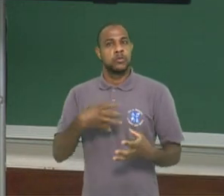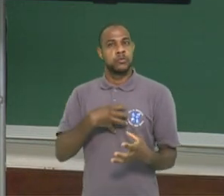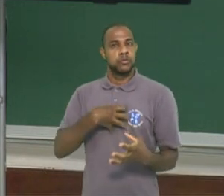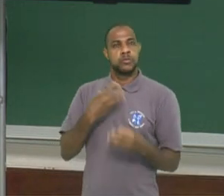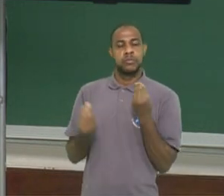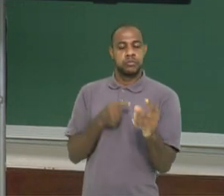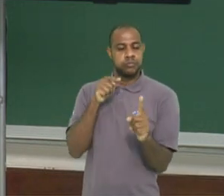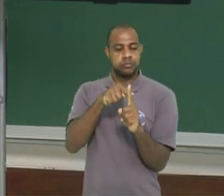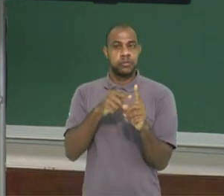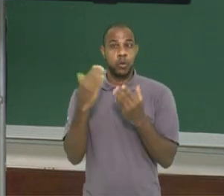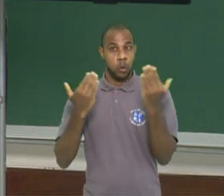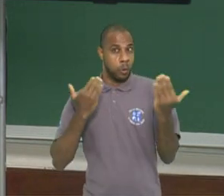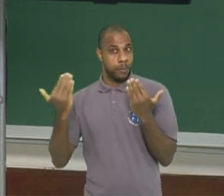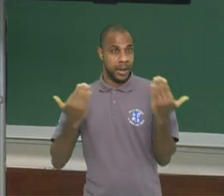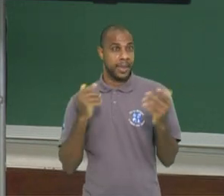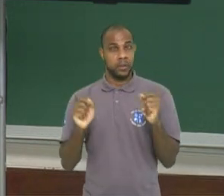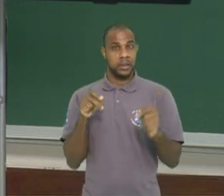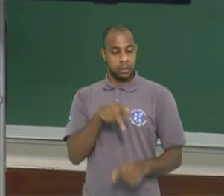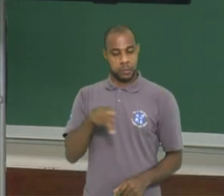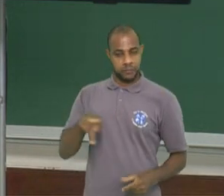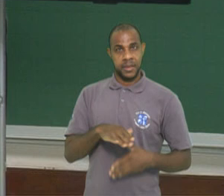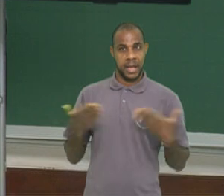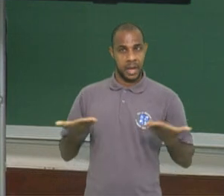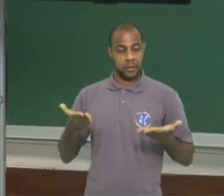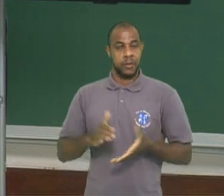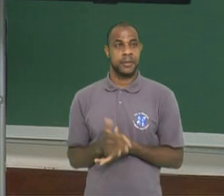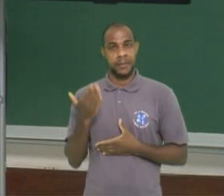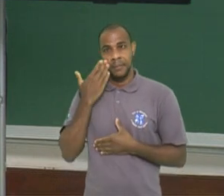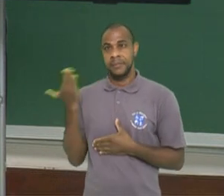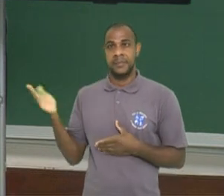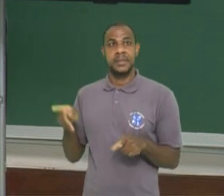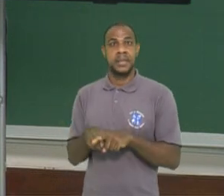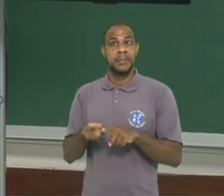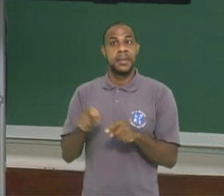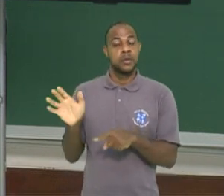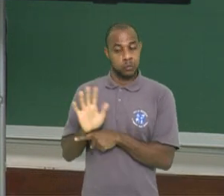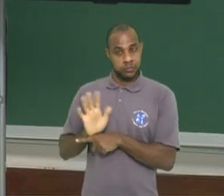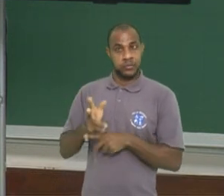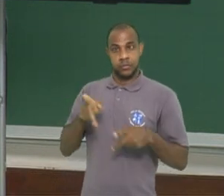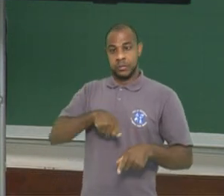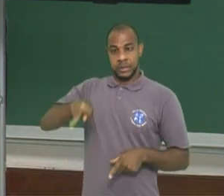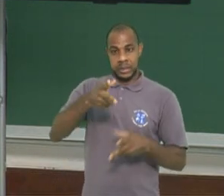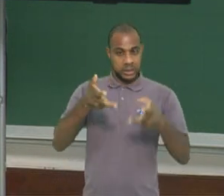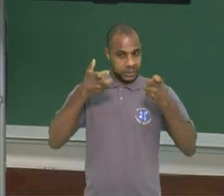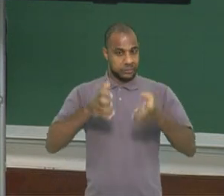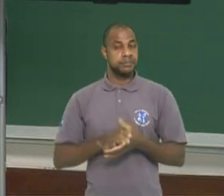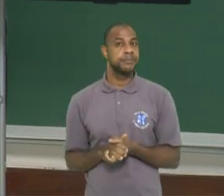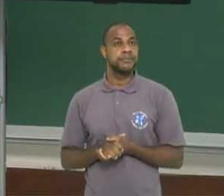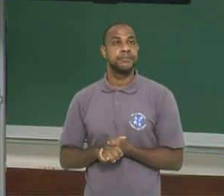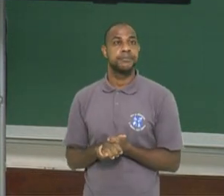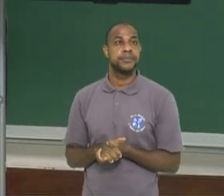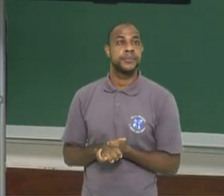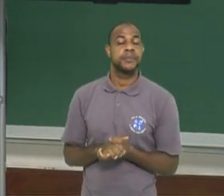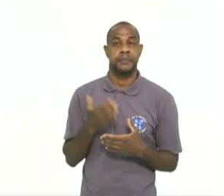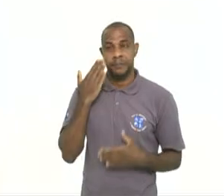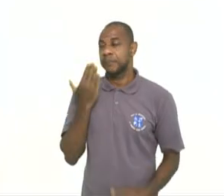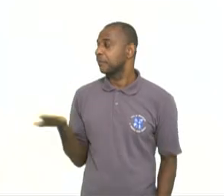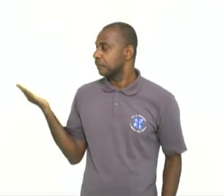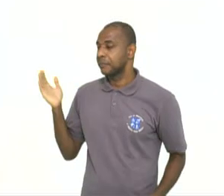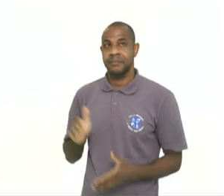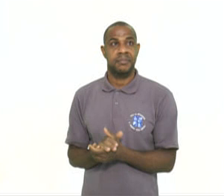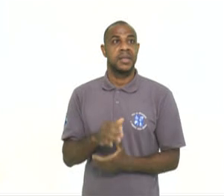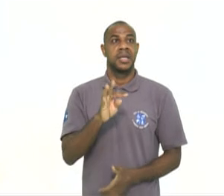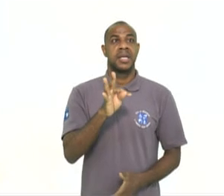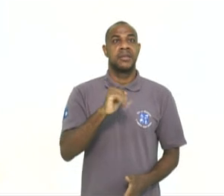tipos né e comparar eles aqui com a professora e inclusive comparando com o vídeo que vocês assistiram bem legal né então vamos lá